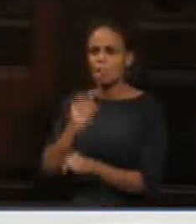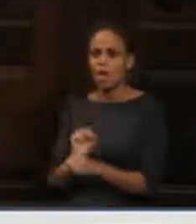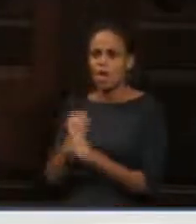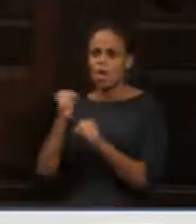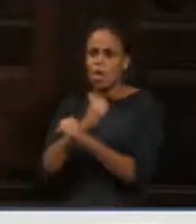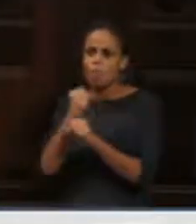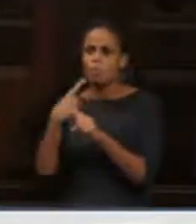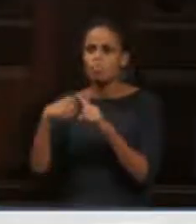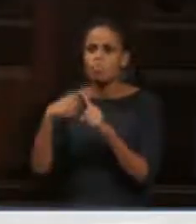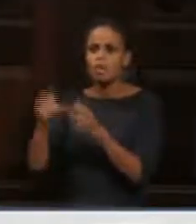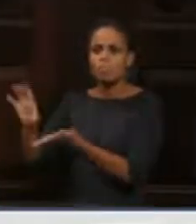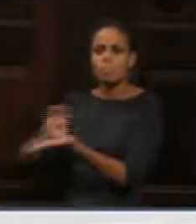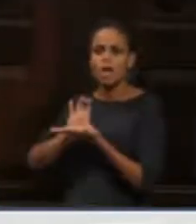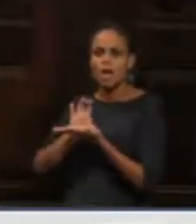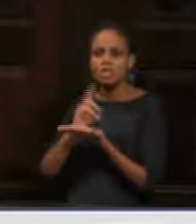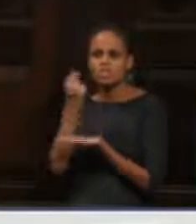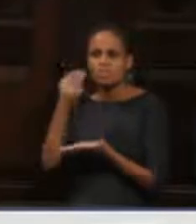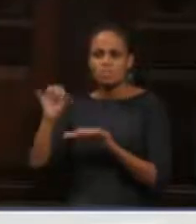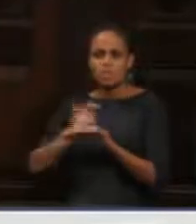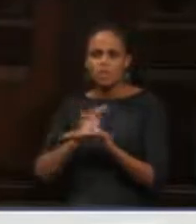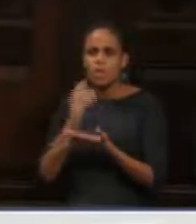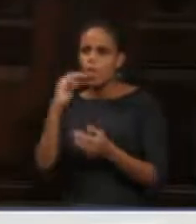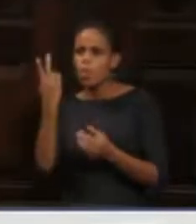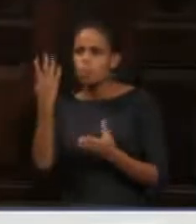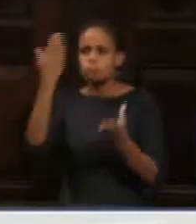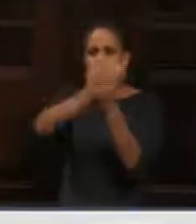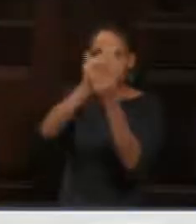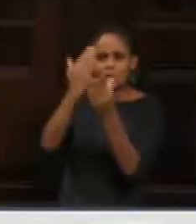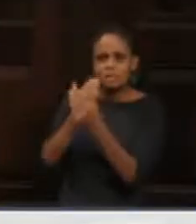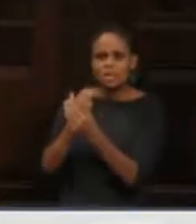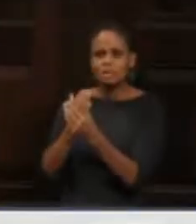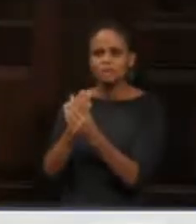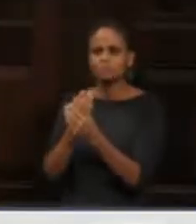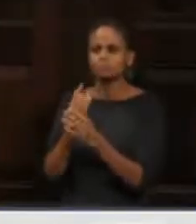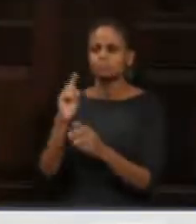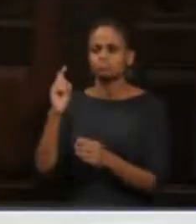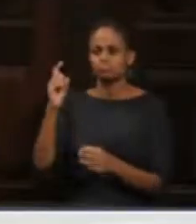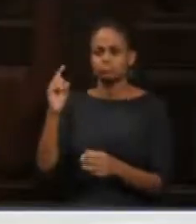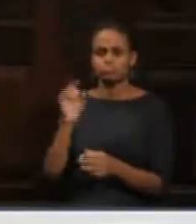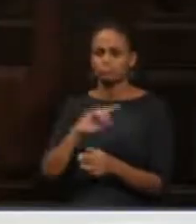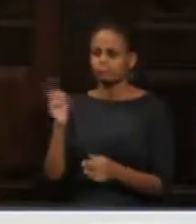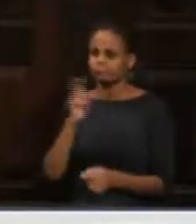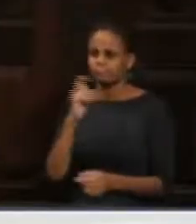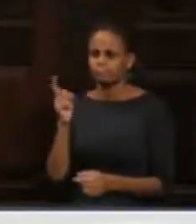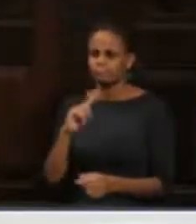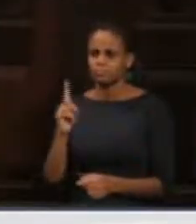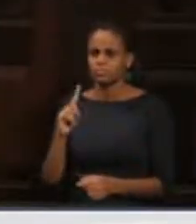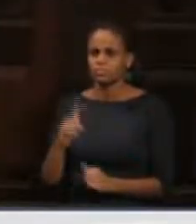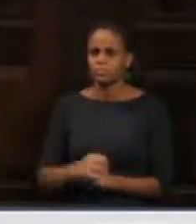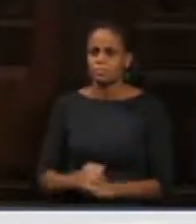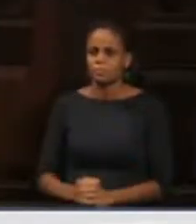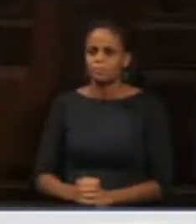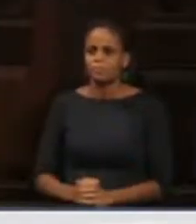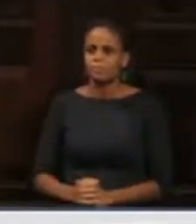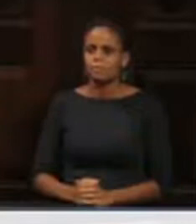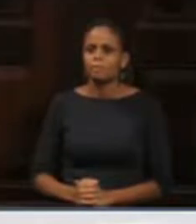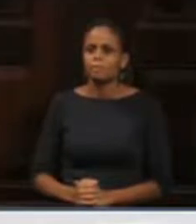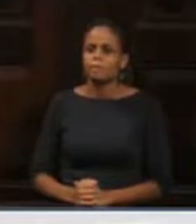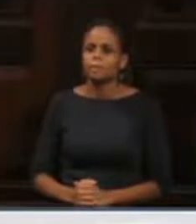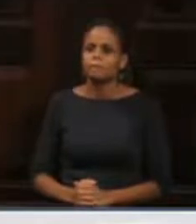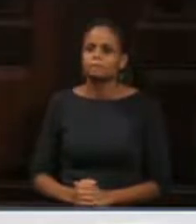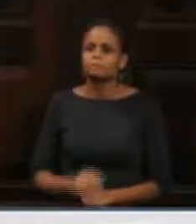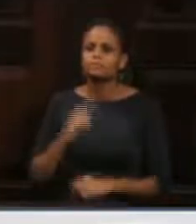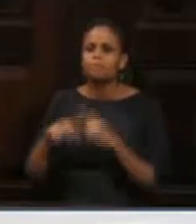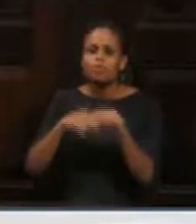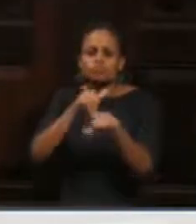repasses, problemas judiciais e disse que estava tudo bem. Mentira! Não fui eu que, após